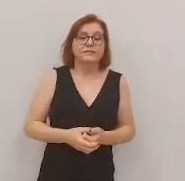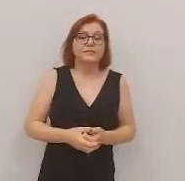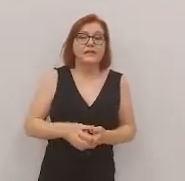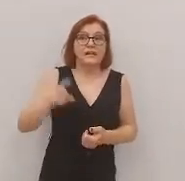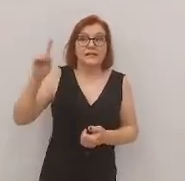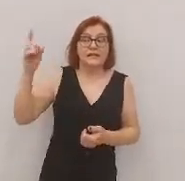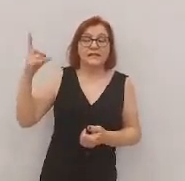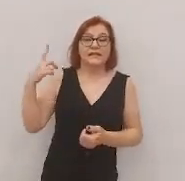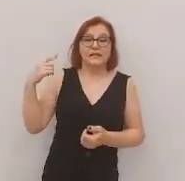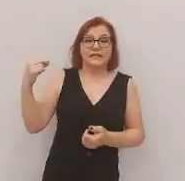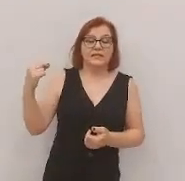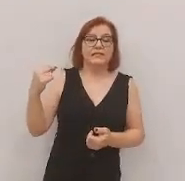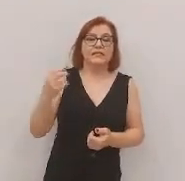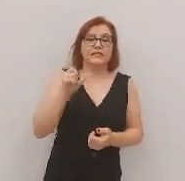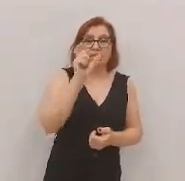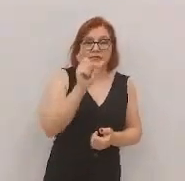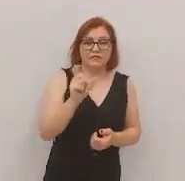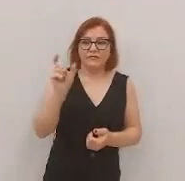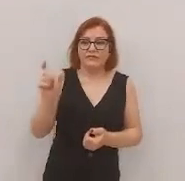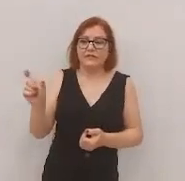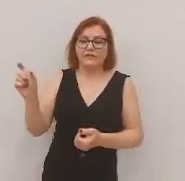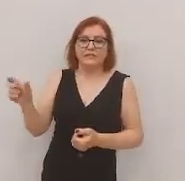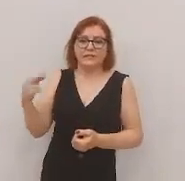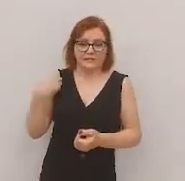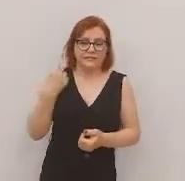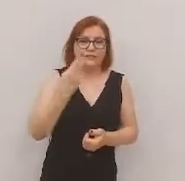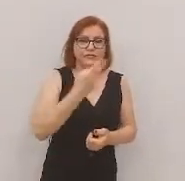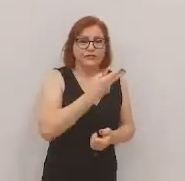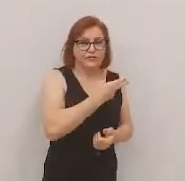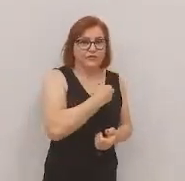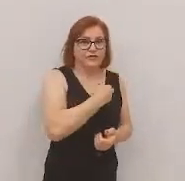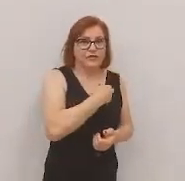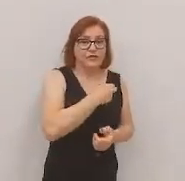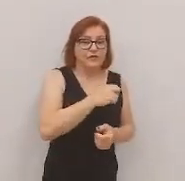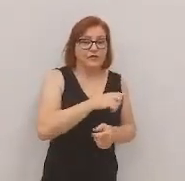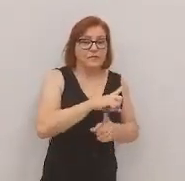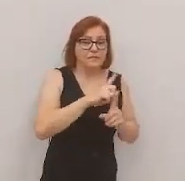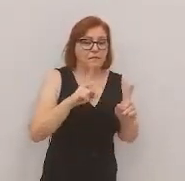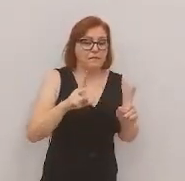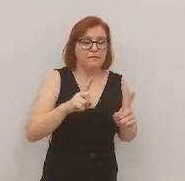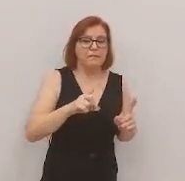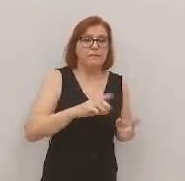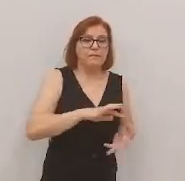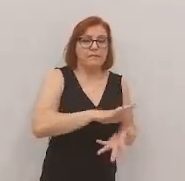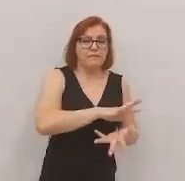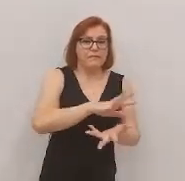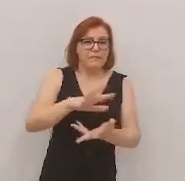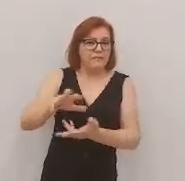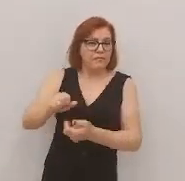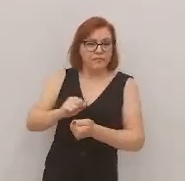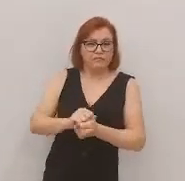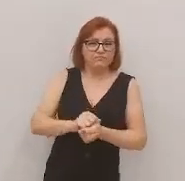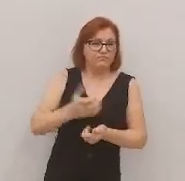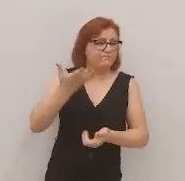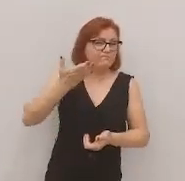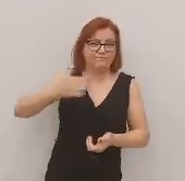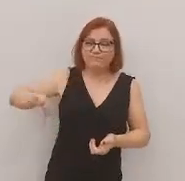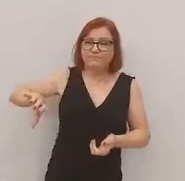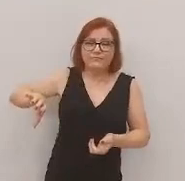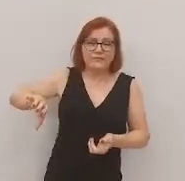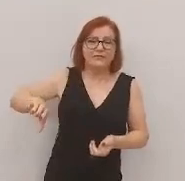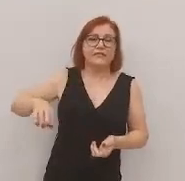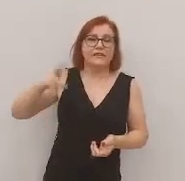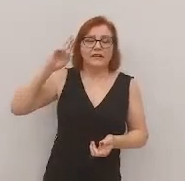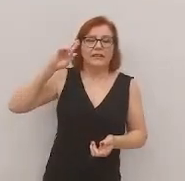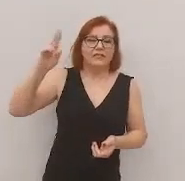um de nós. Mas muitos do mundo, eles não querem o Senhor. Oh, Senhor Jesus. Então, tem que viver